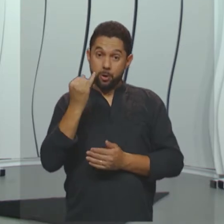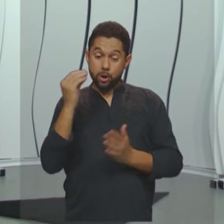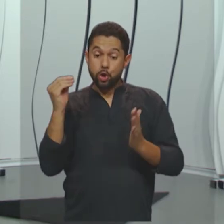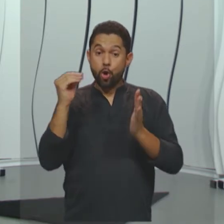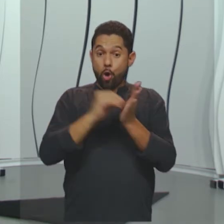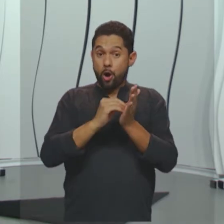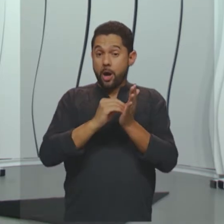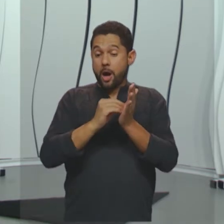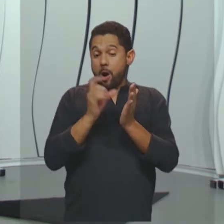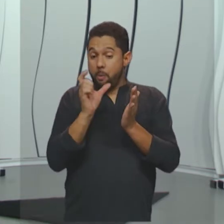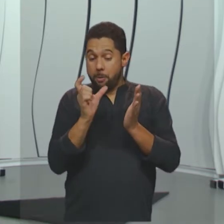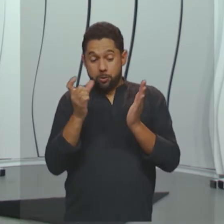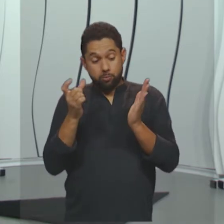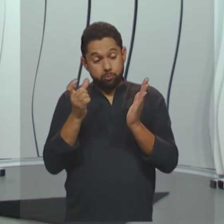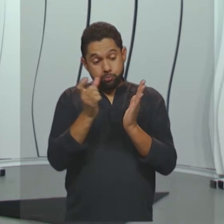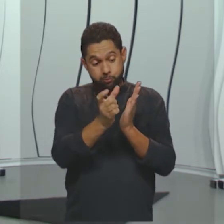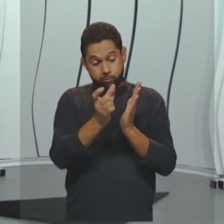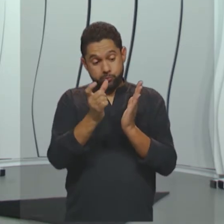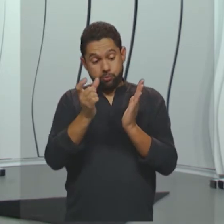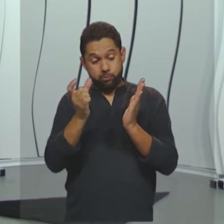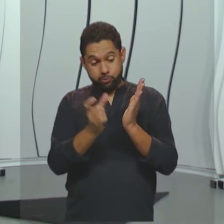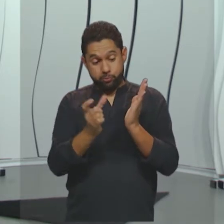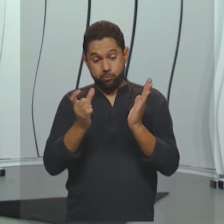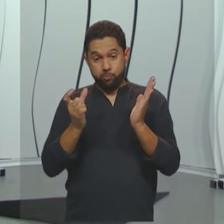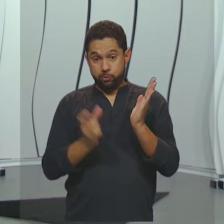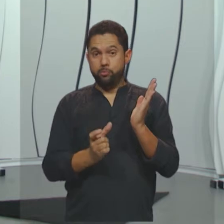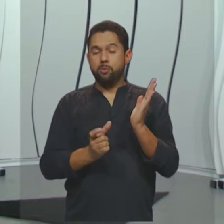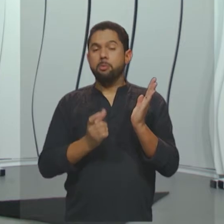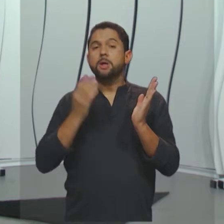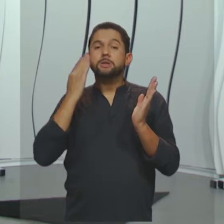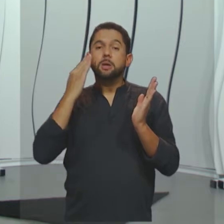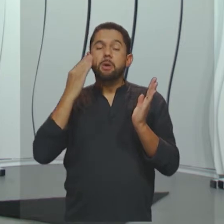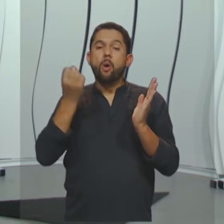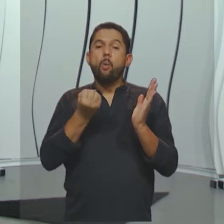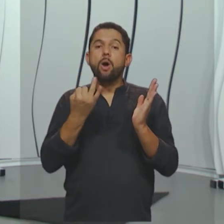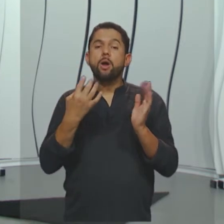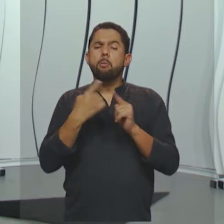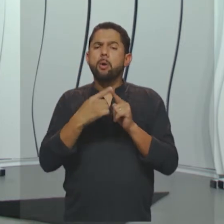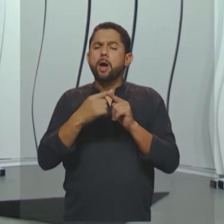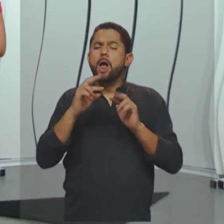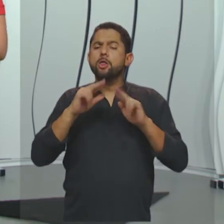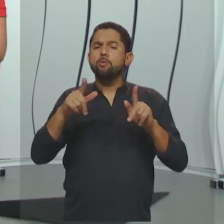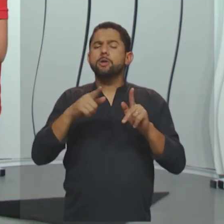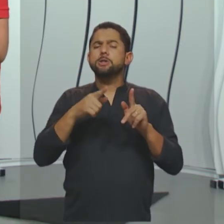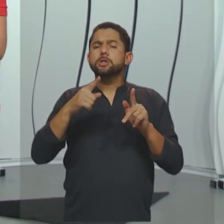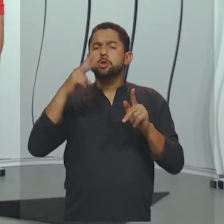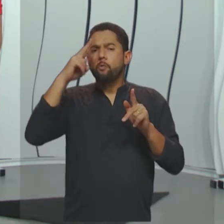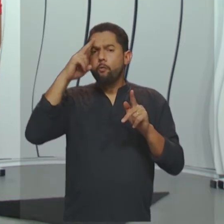em paralelo com o trecho ou com o resistor que eu quero medir a diferença de potencial. Tá?